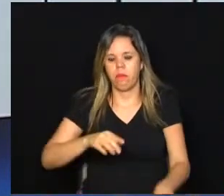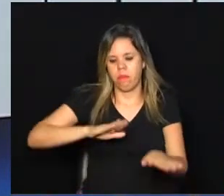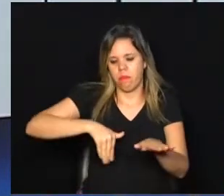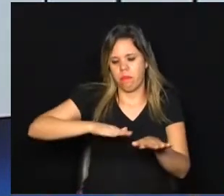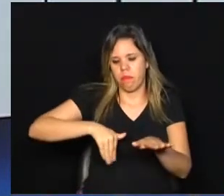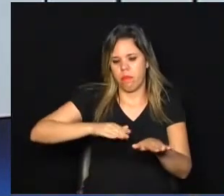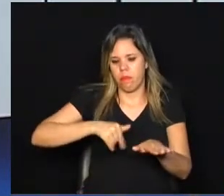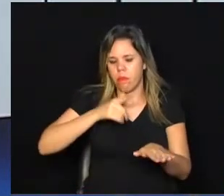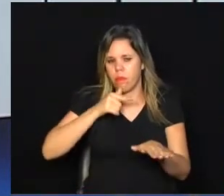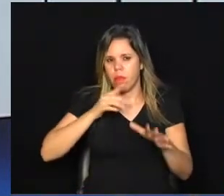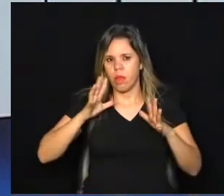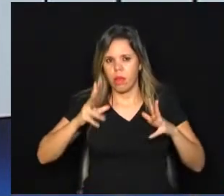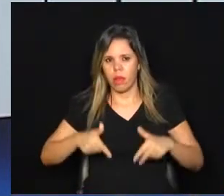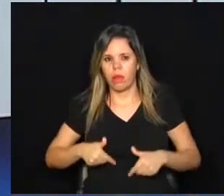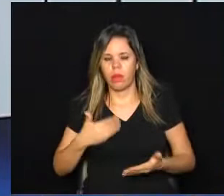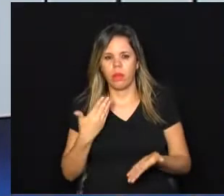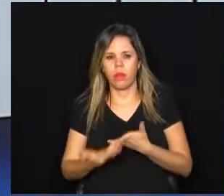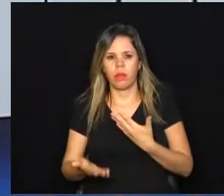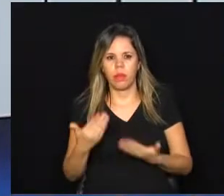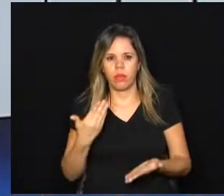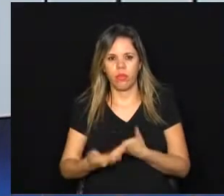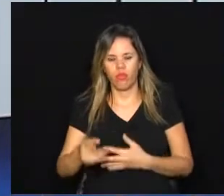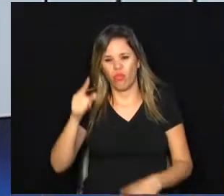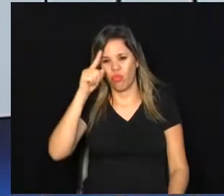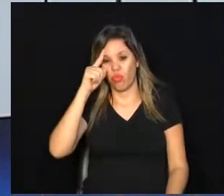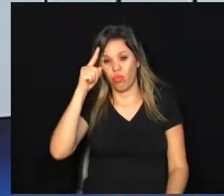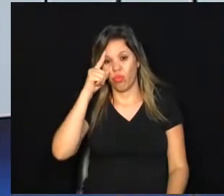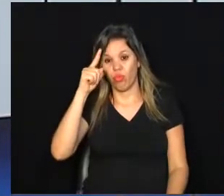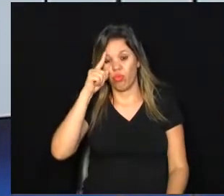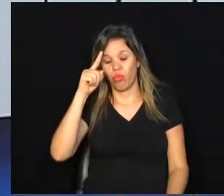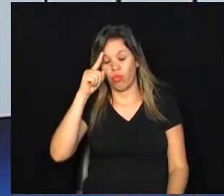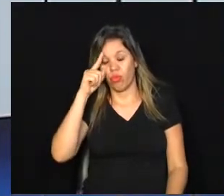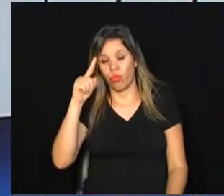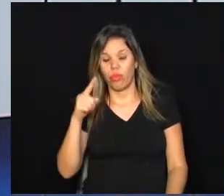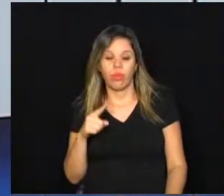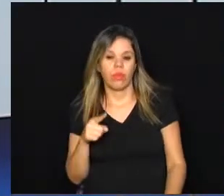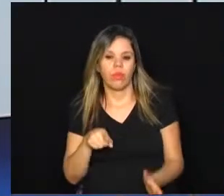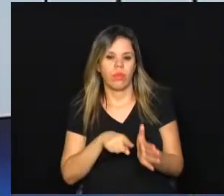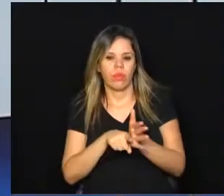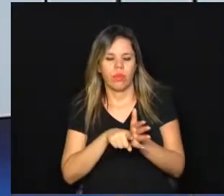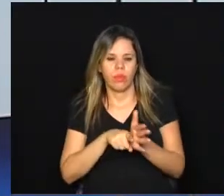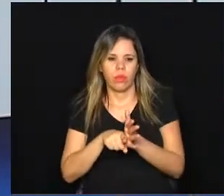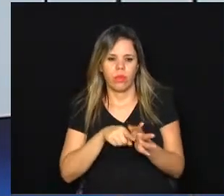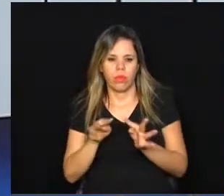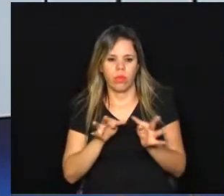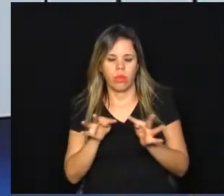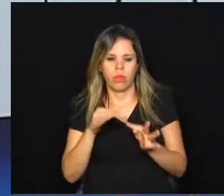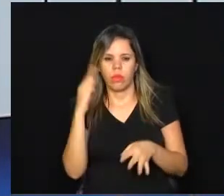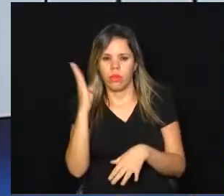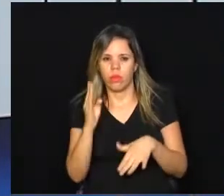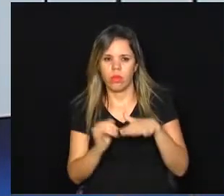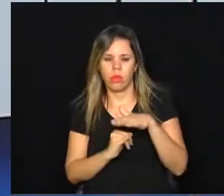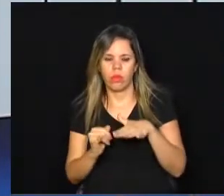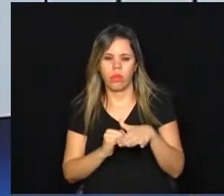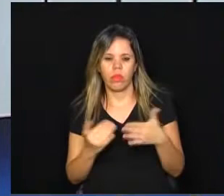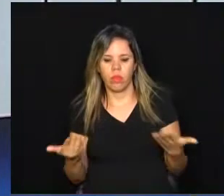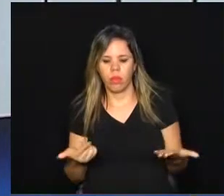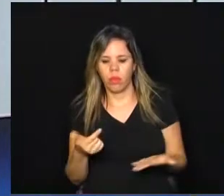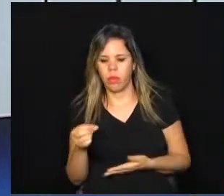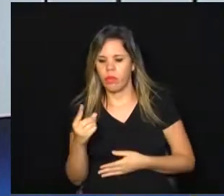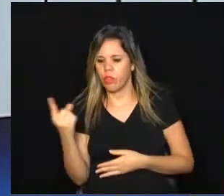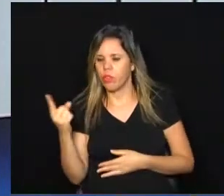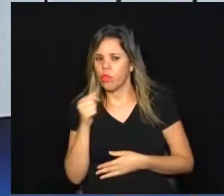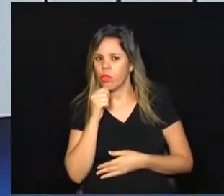água potável é perdida todos os dias. São dados do Trata Brasil. Por que em pleno 2021 ainda